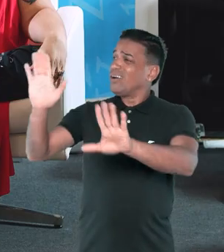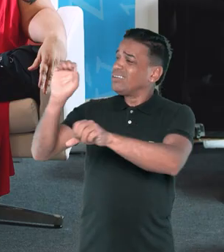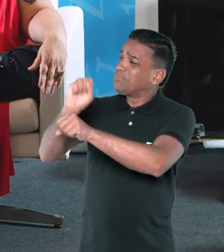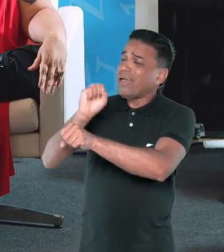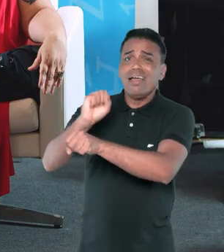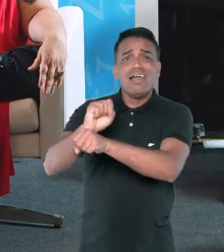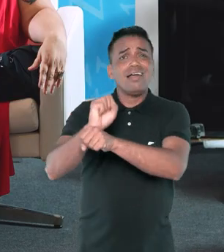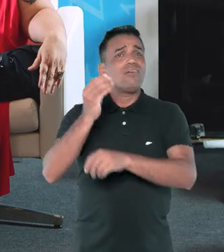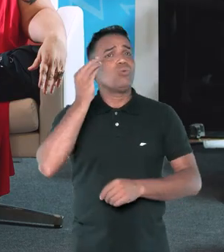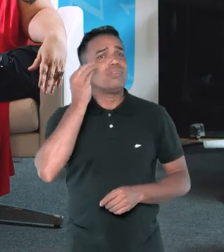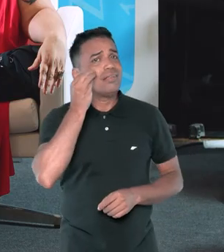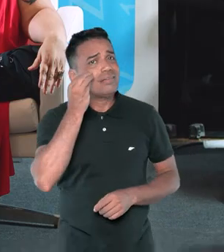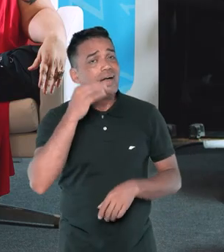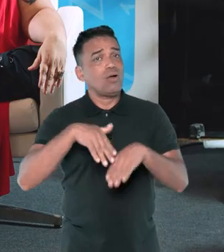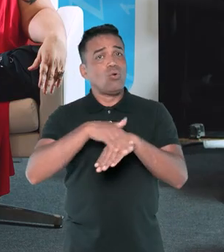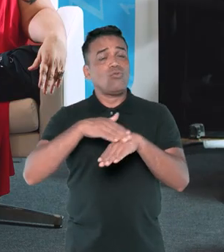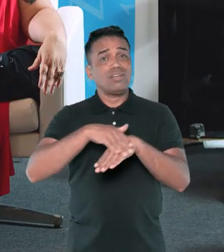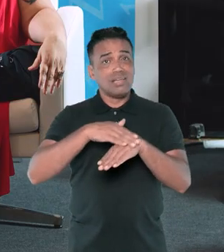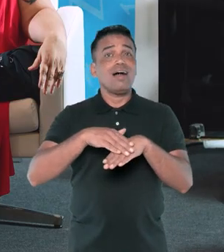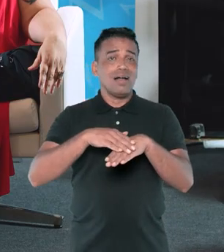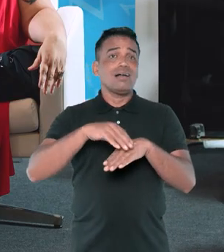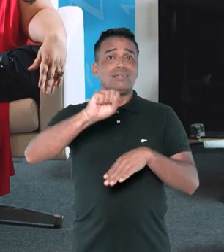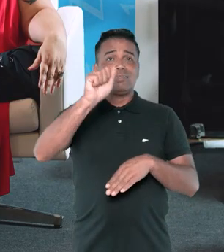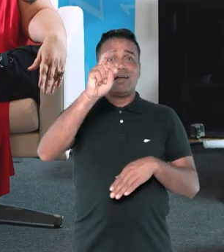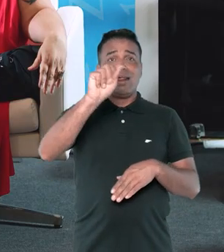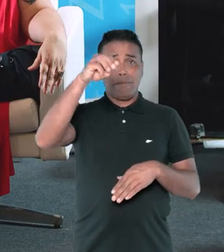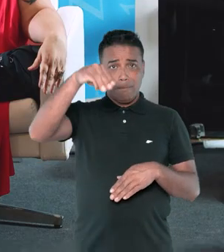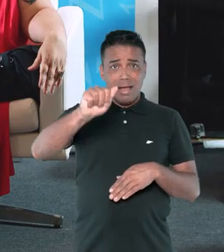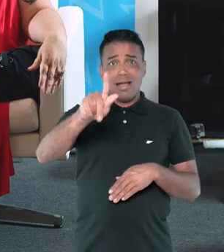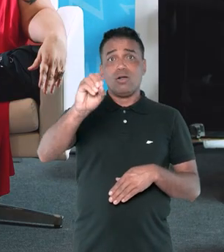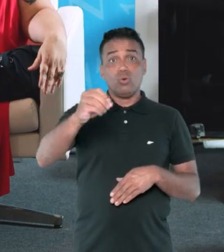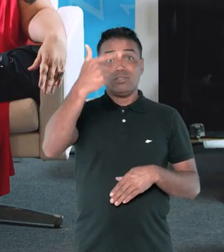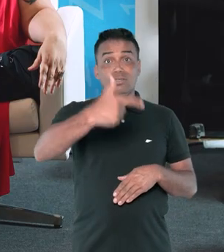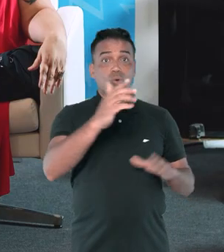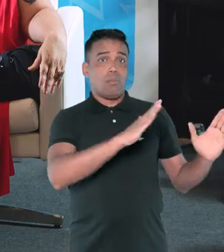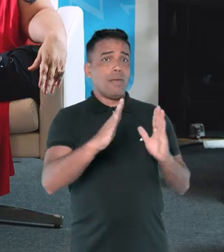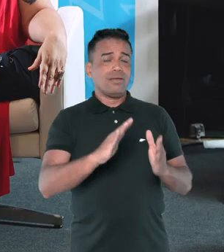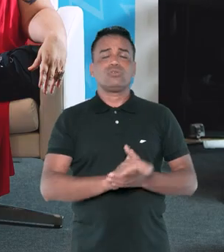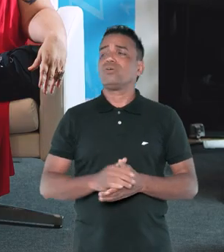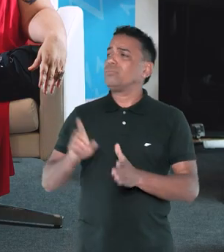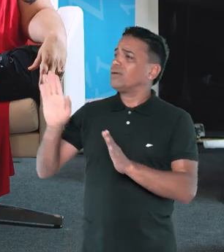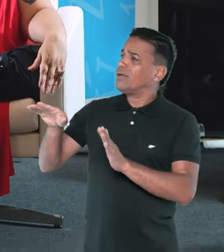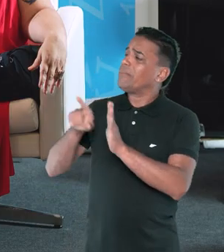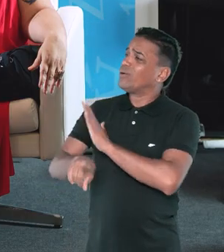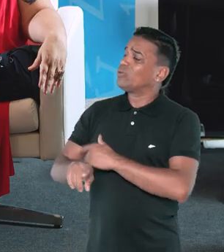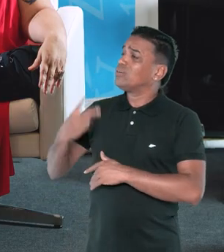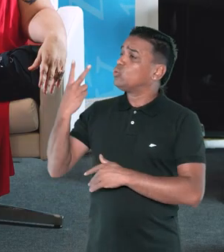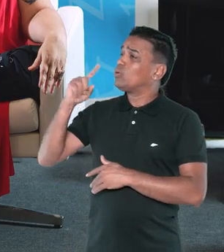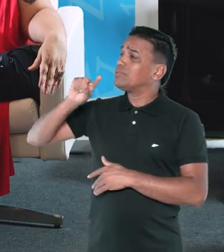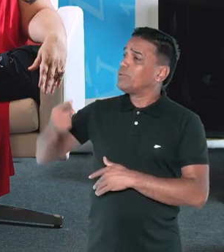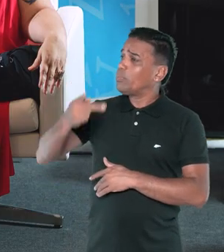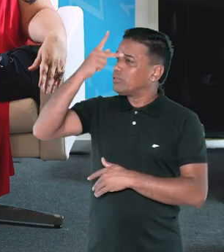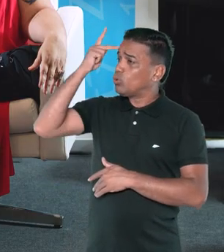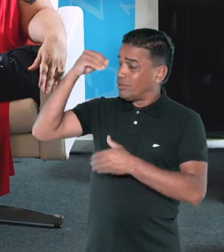pouquinho que eu vou tentar falar com o José para ver se tem uma segunda sessão. Aí voltei lá pro José, falei, José, tem 2.000 pessoas dentro,